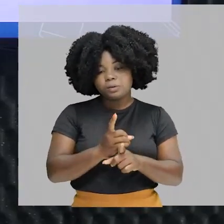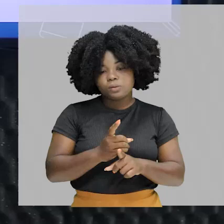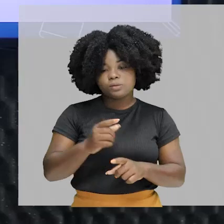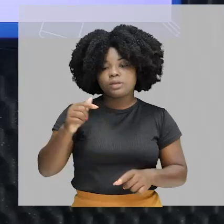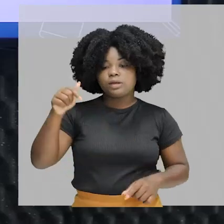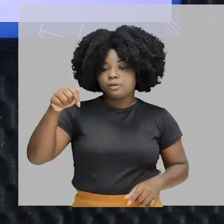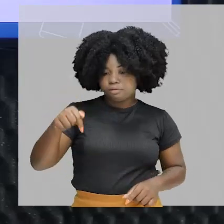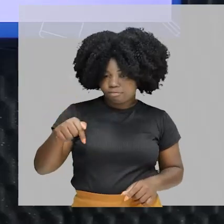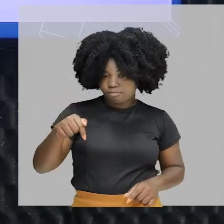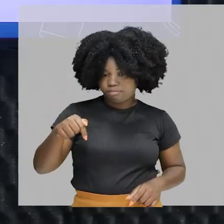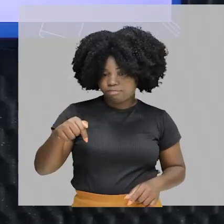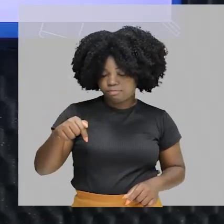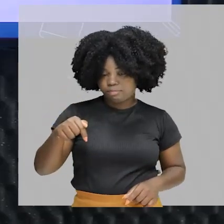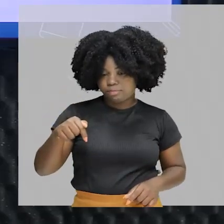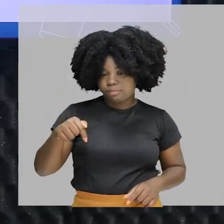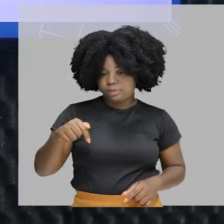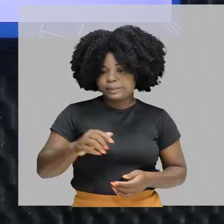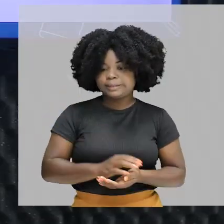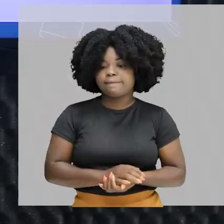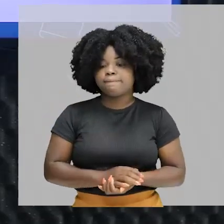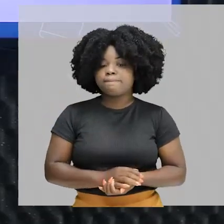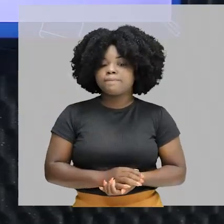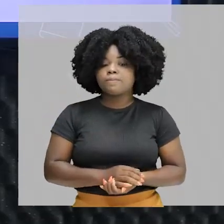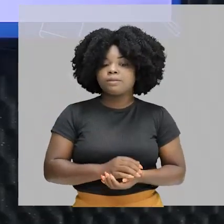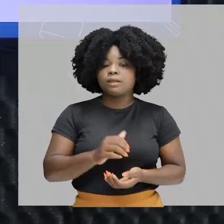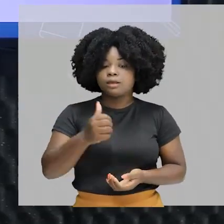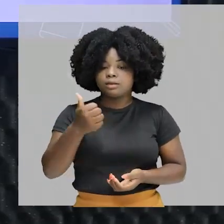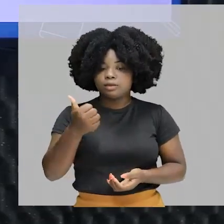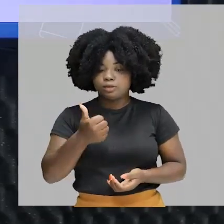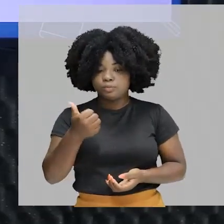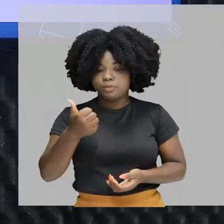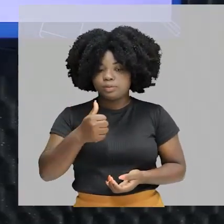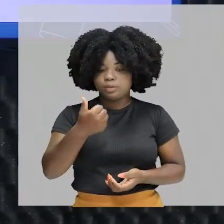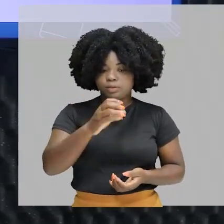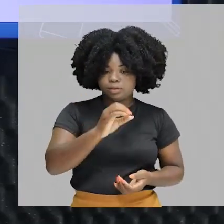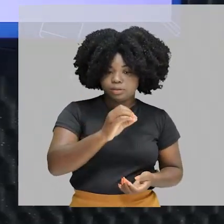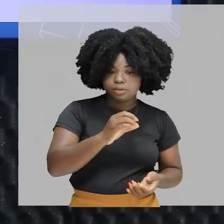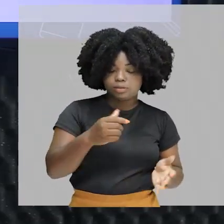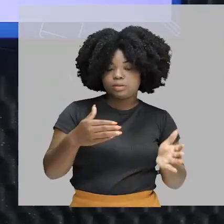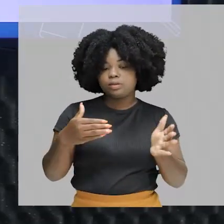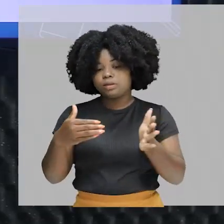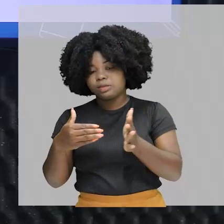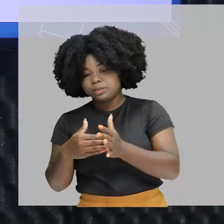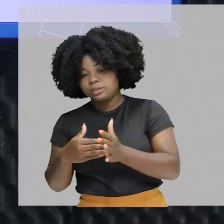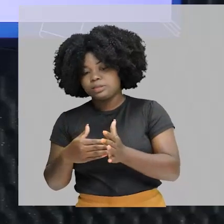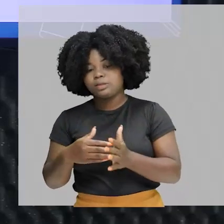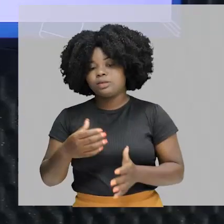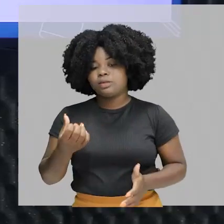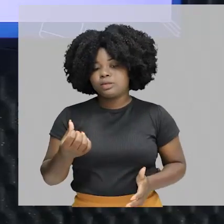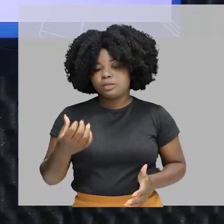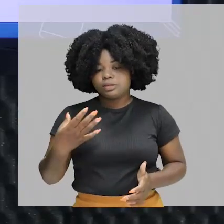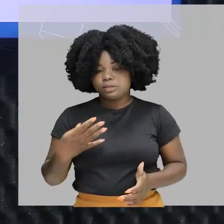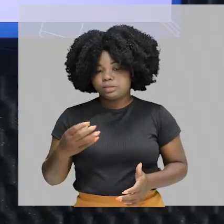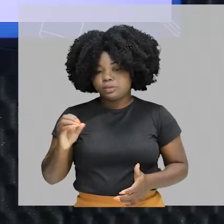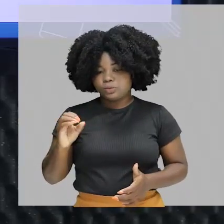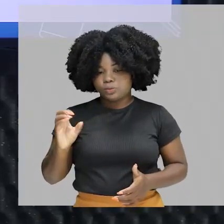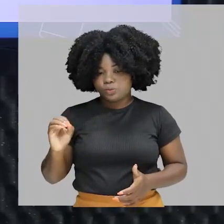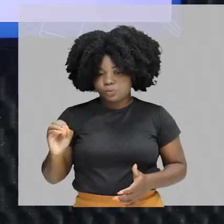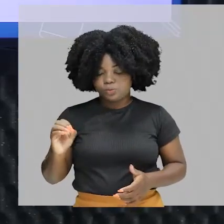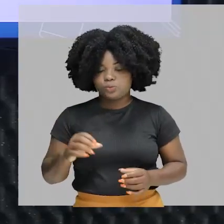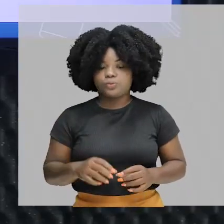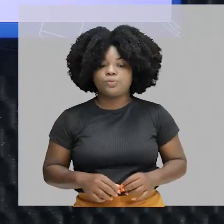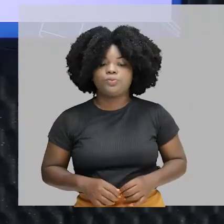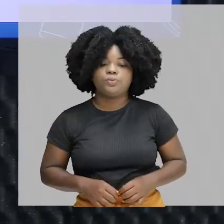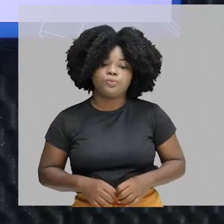razão. A razão da PG, cujo primeiro termo é 100 E o último termo, sétimo termo no caso, vale